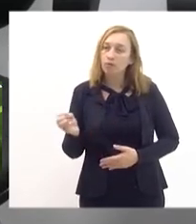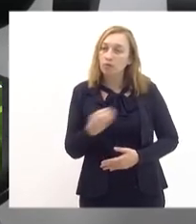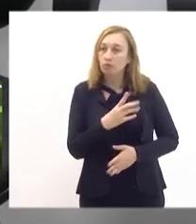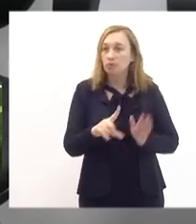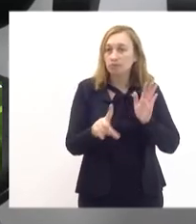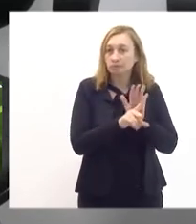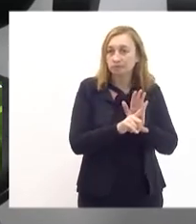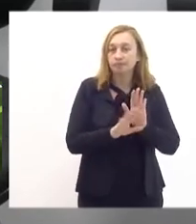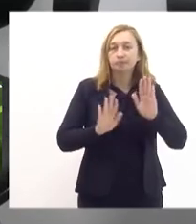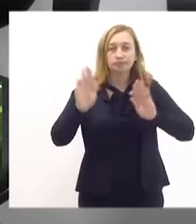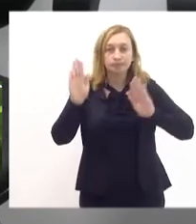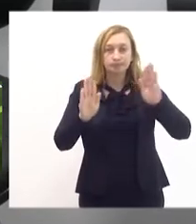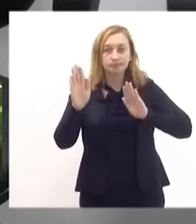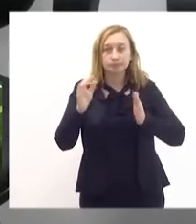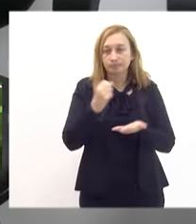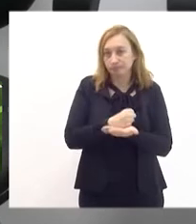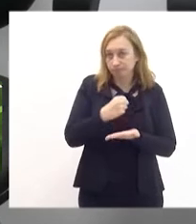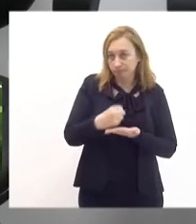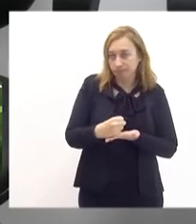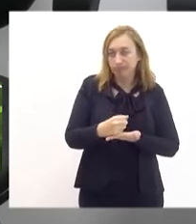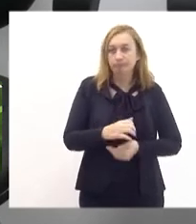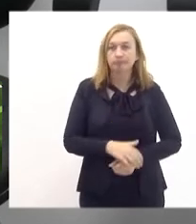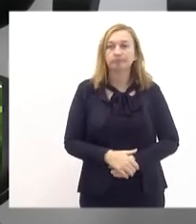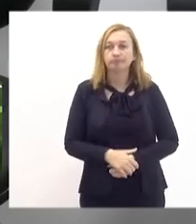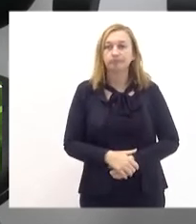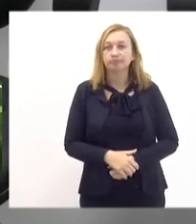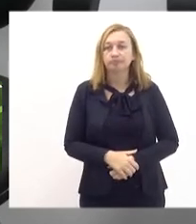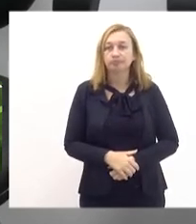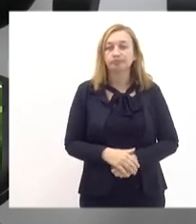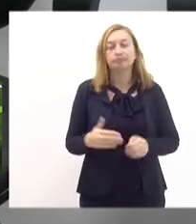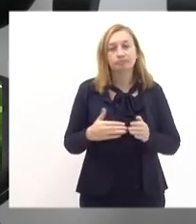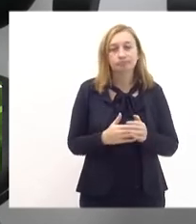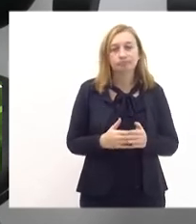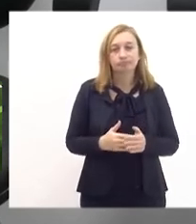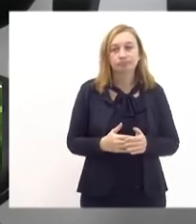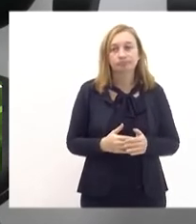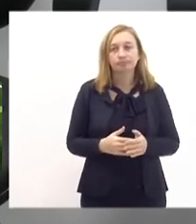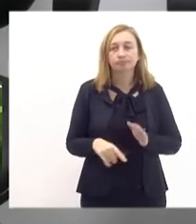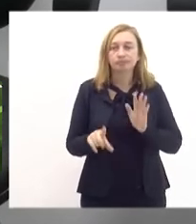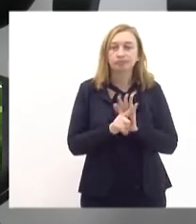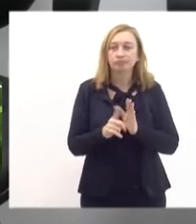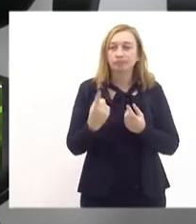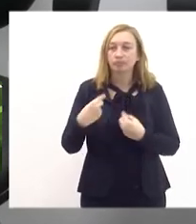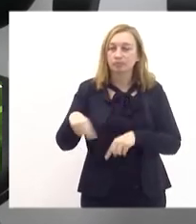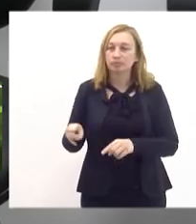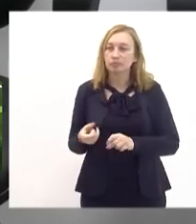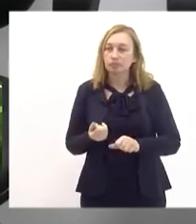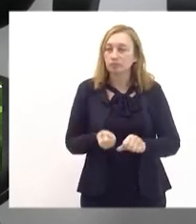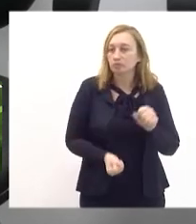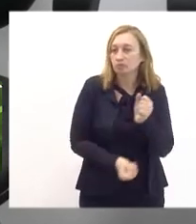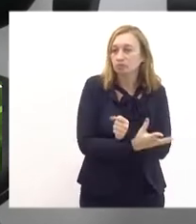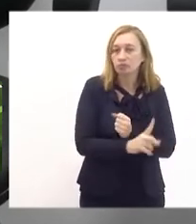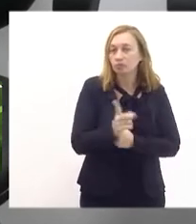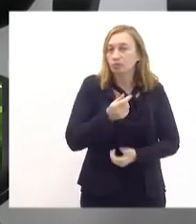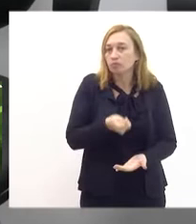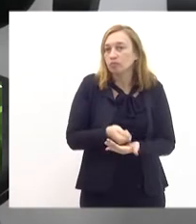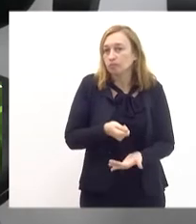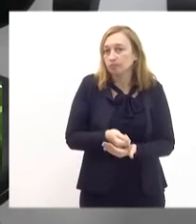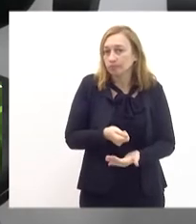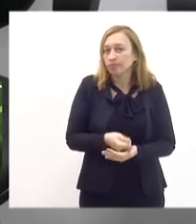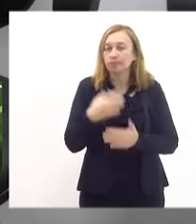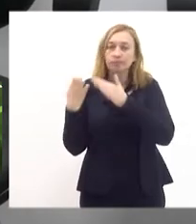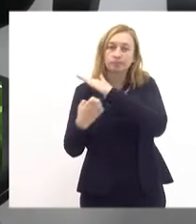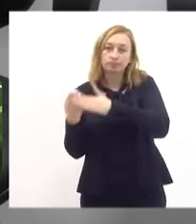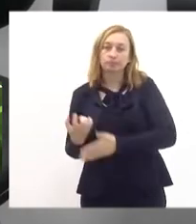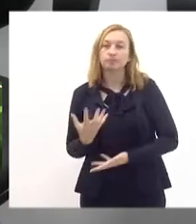de licitações e contratos. Até então, a lei anticorrupção, ela não obriga que as empresas